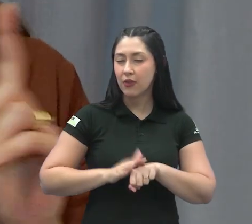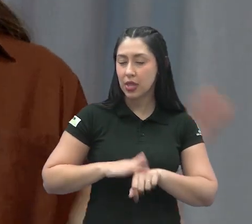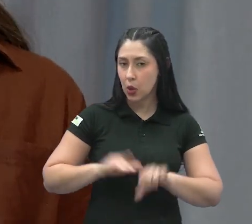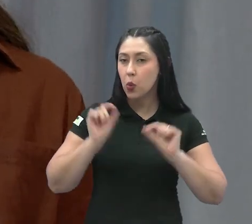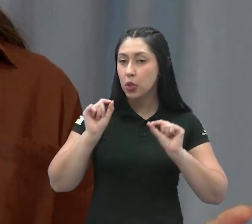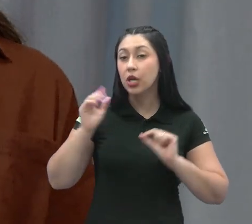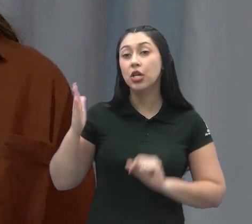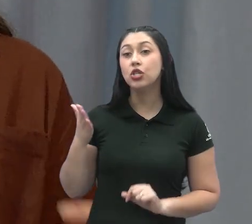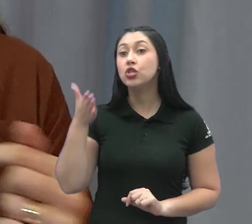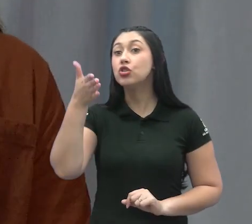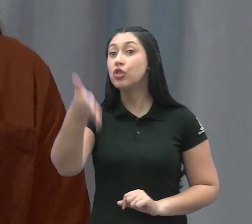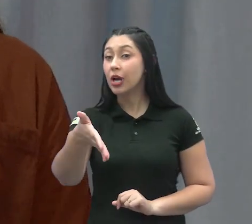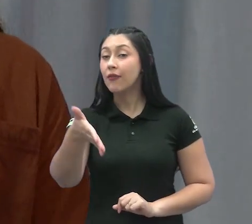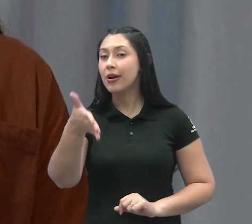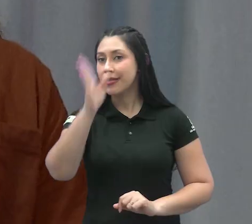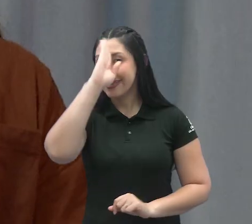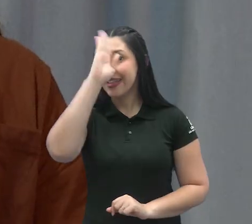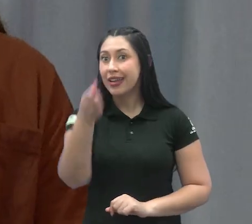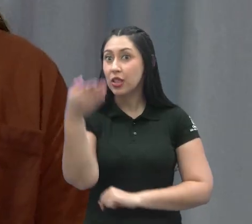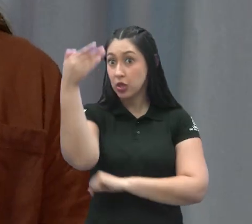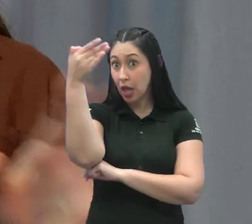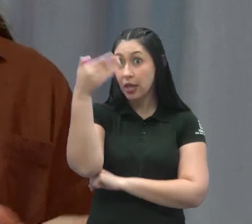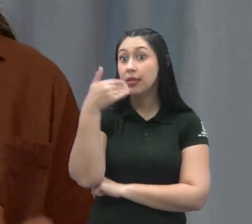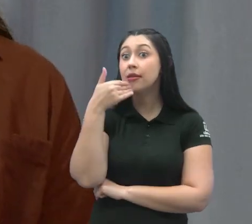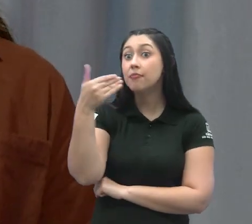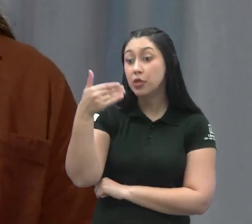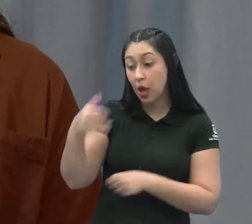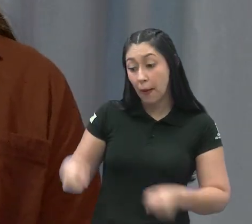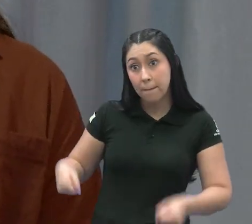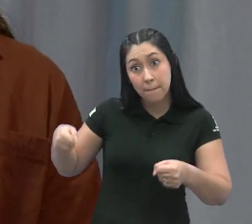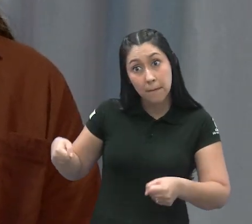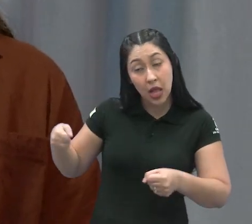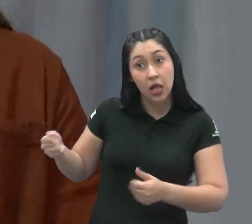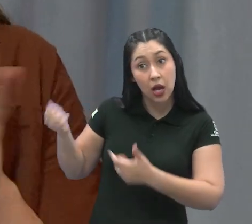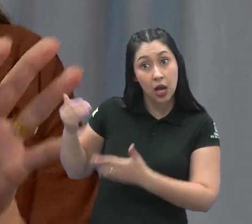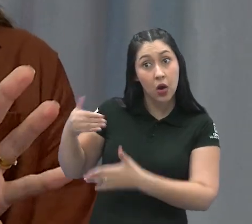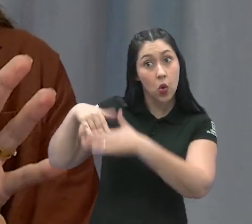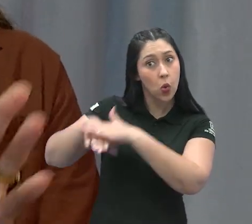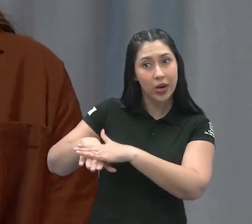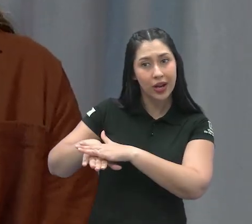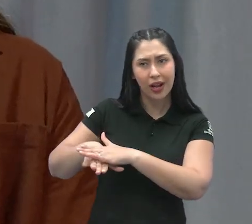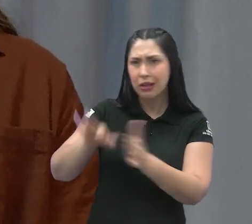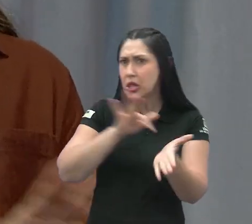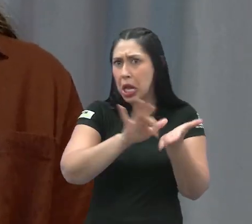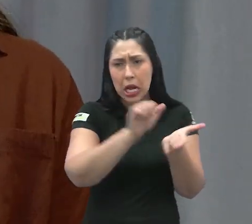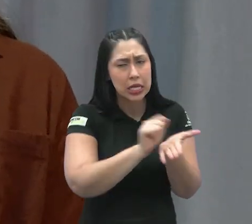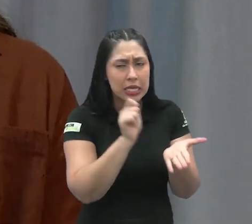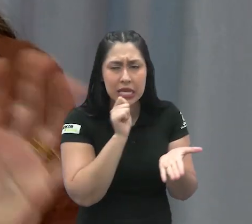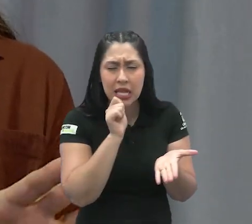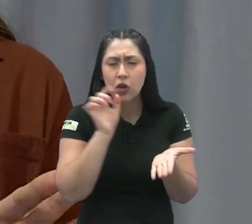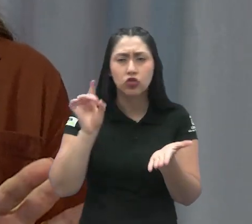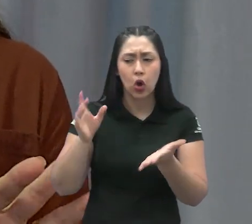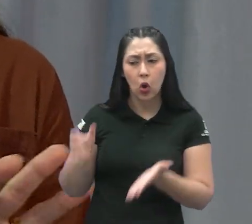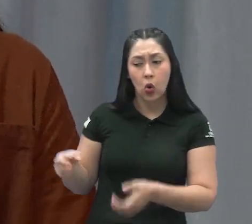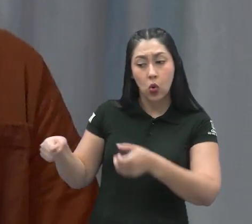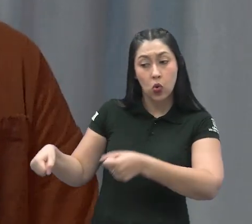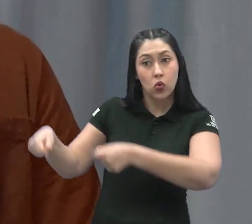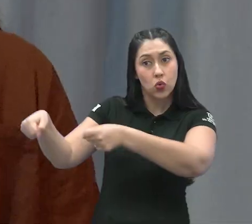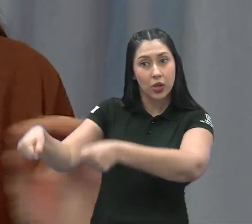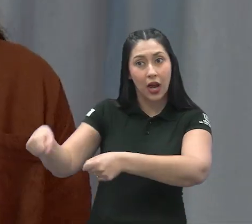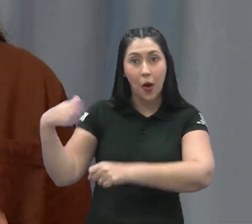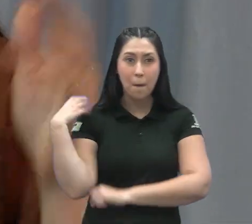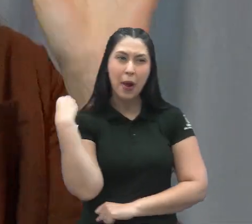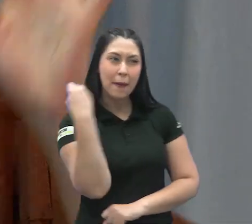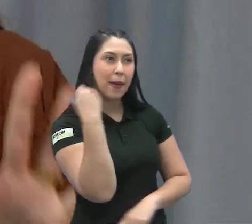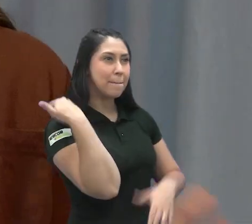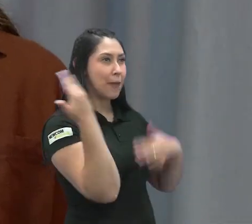gente chegava, já ia para a hospedagem, pedia para guardar as malas, porque isso eles sempre fizeram, então guardava as malas no hotel, nem fazia check-in nem nada, deixava as malas guardadinhas e aí a